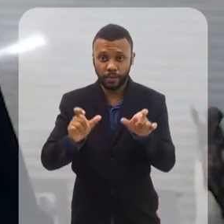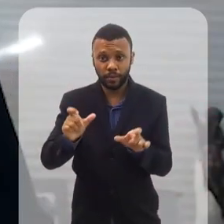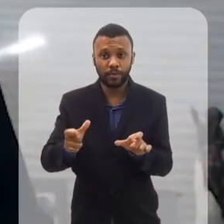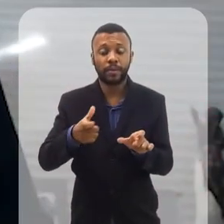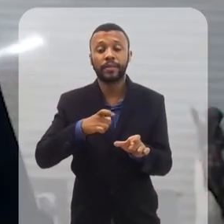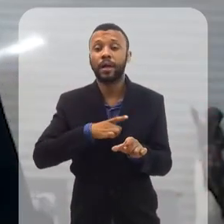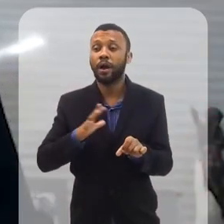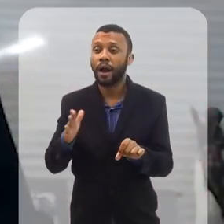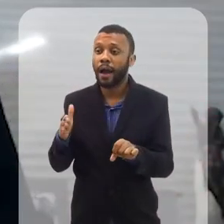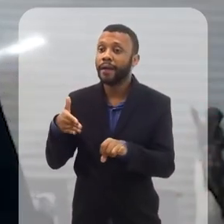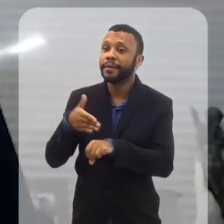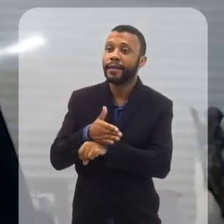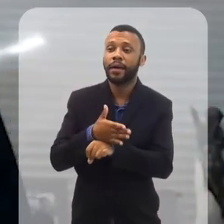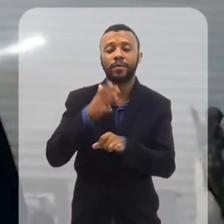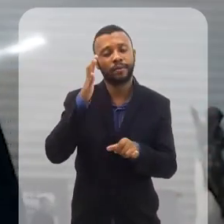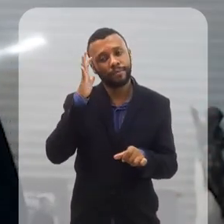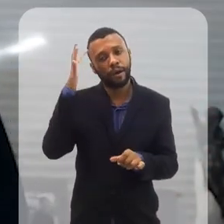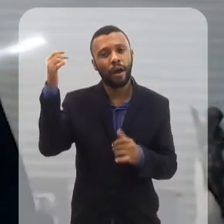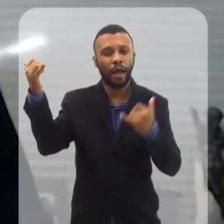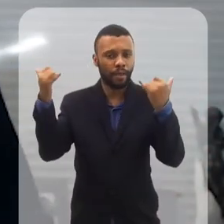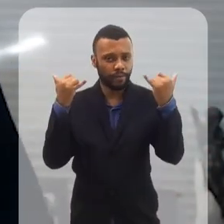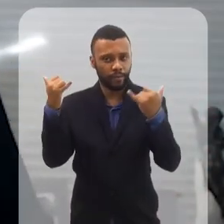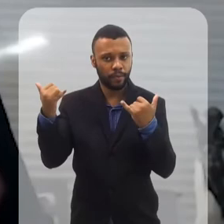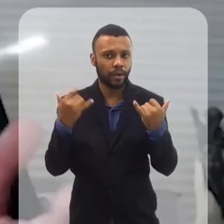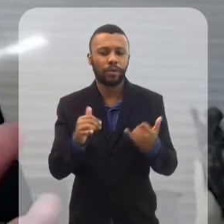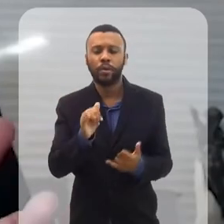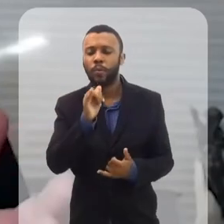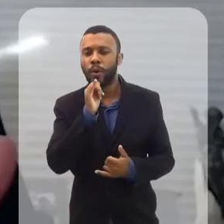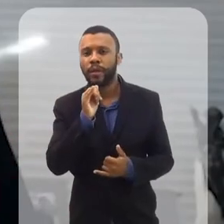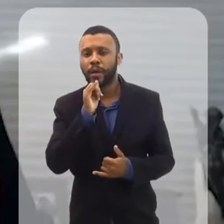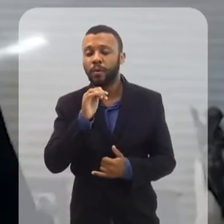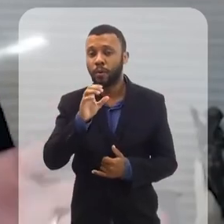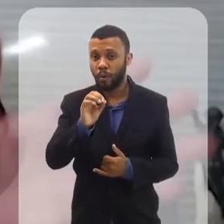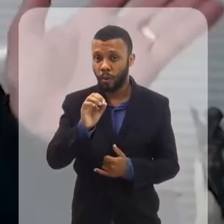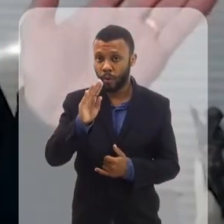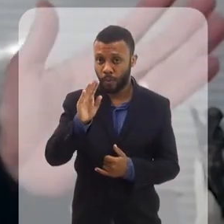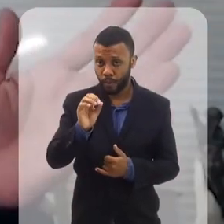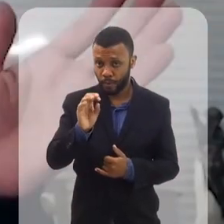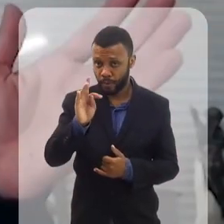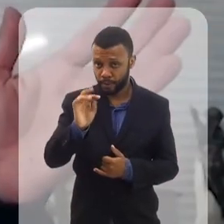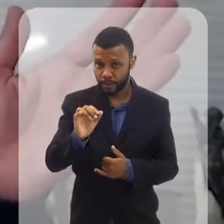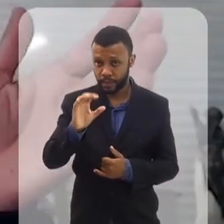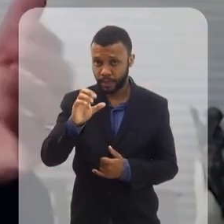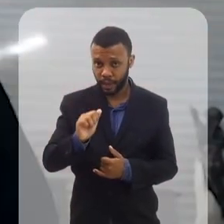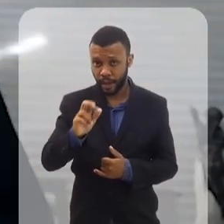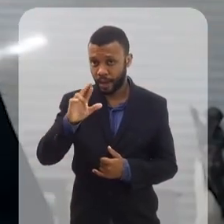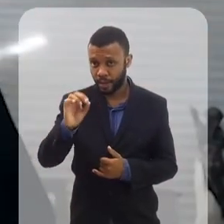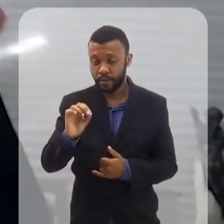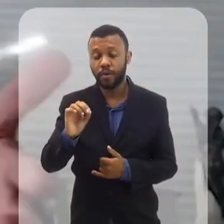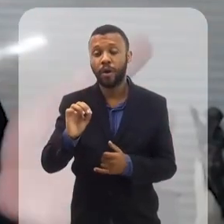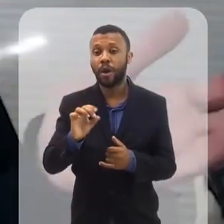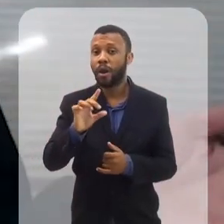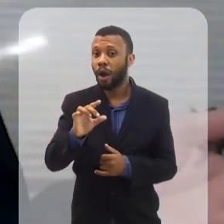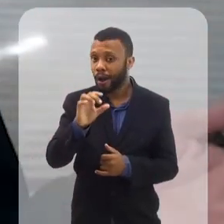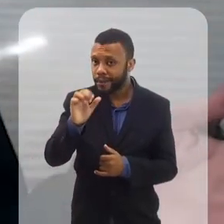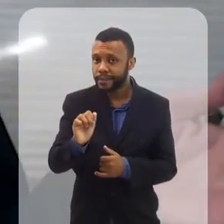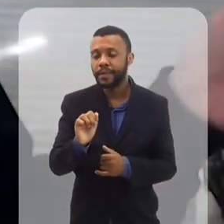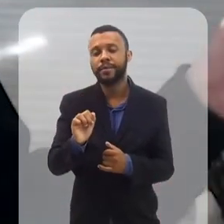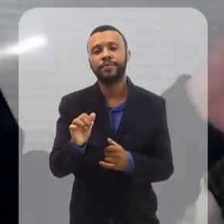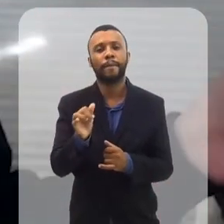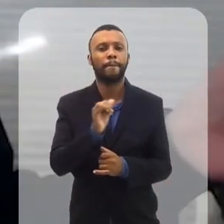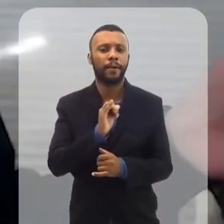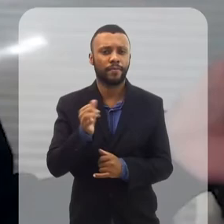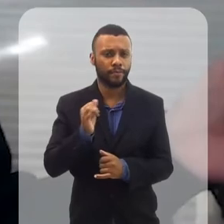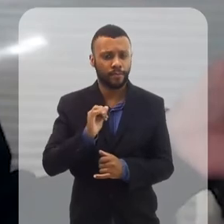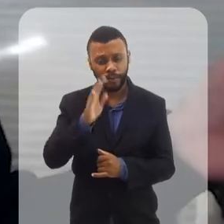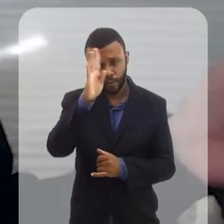simplesmente para que as pessoas tenham acesso a determinadas informações. Por exemplo, o Boticário, loja de perfumes aqui no Brasil, abriu